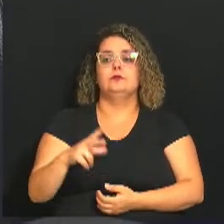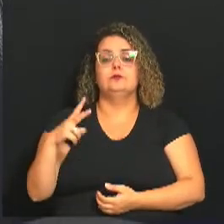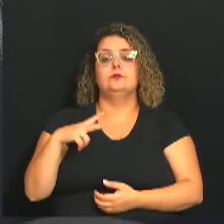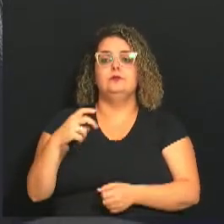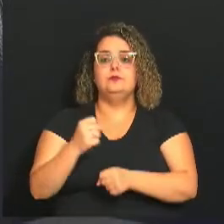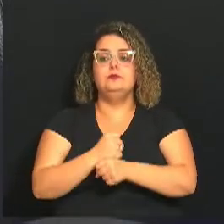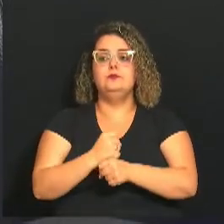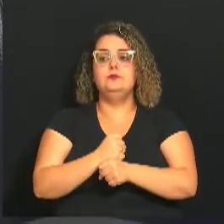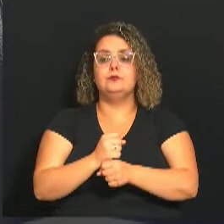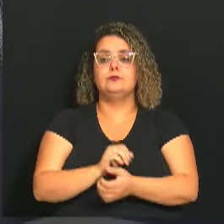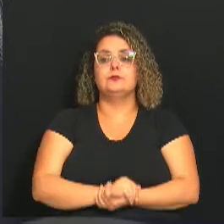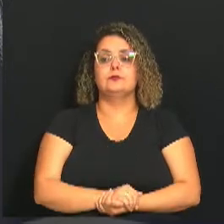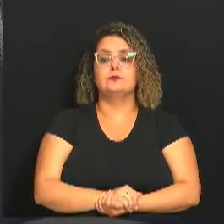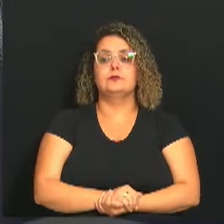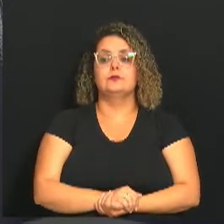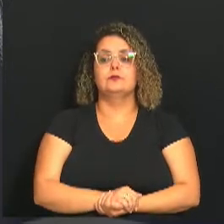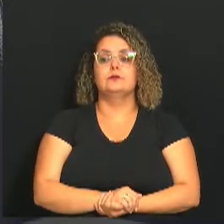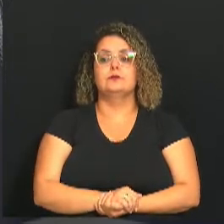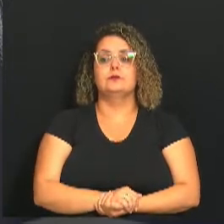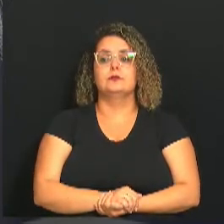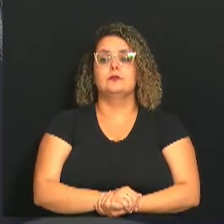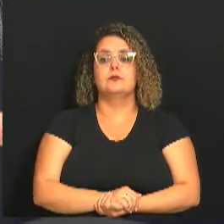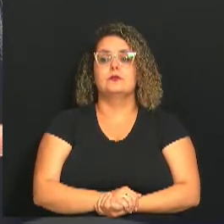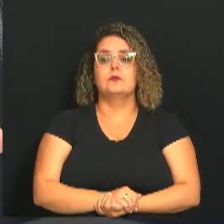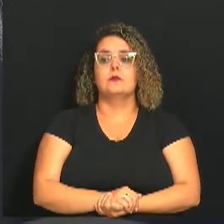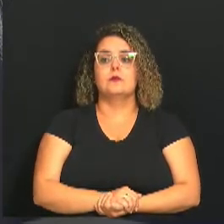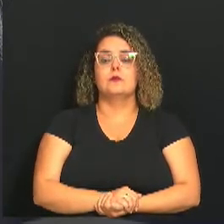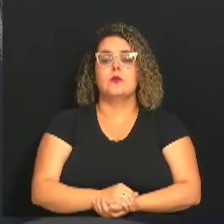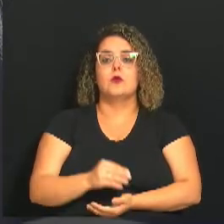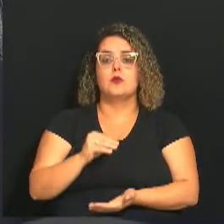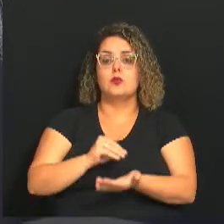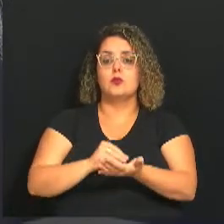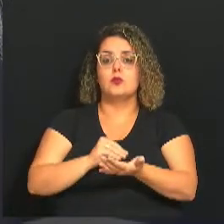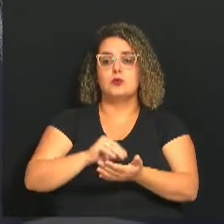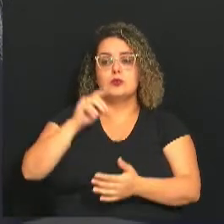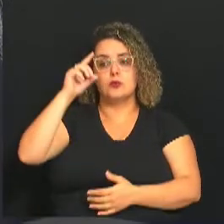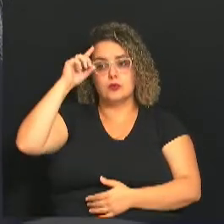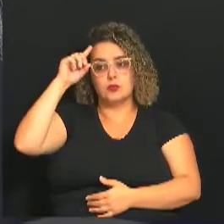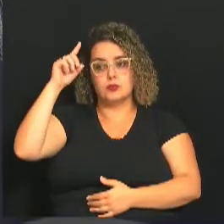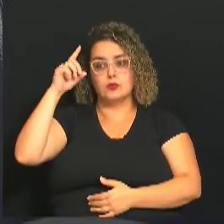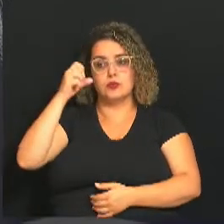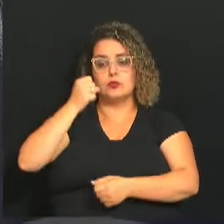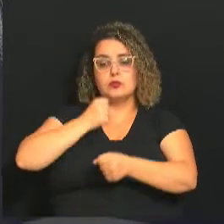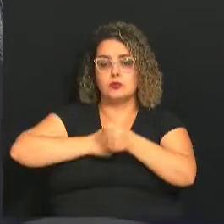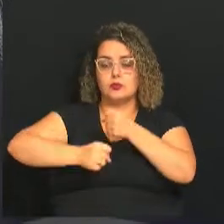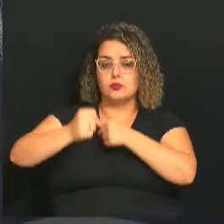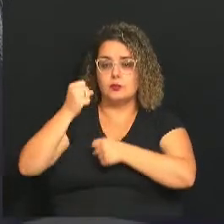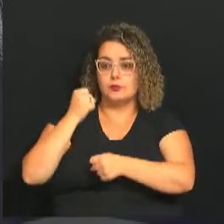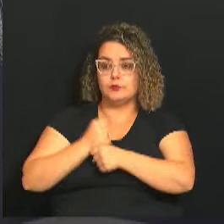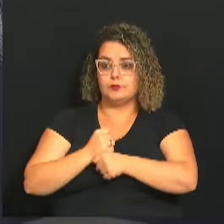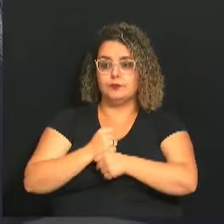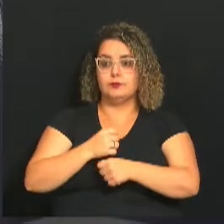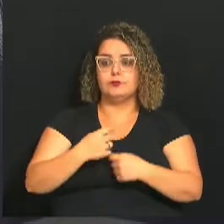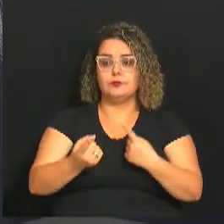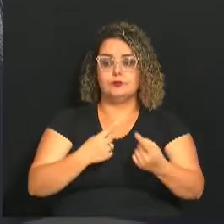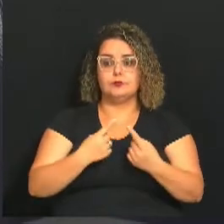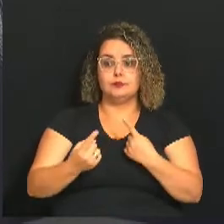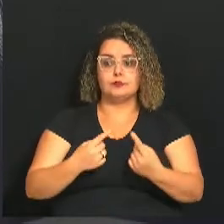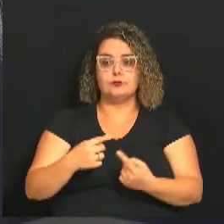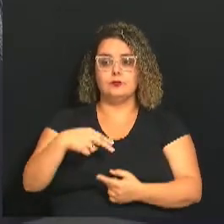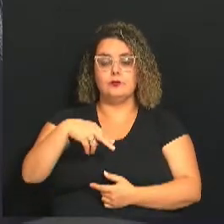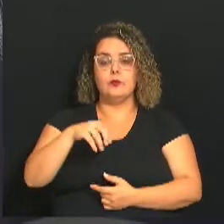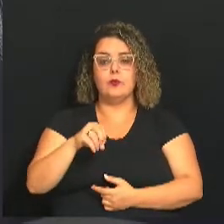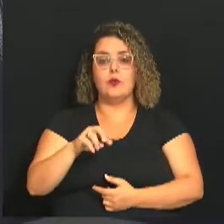aqui uma morte trágica no último dia do ano que passou, na Avenida Norte-Sul, né, em que